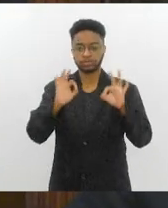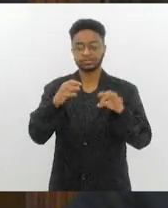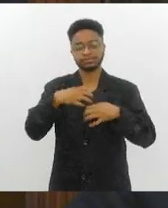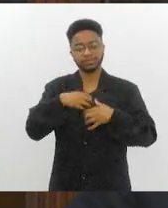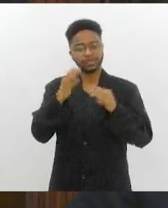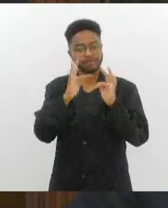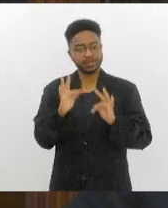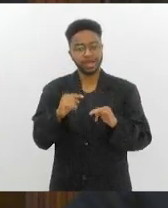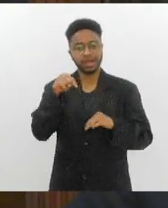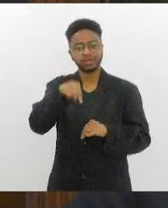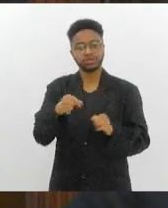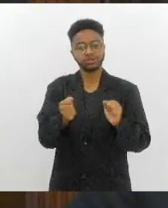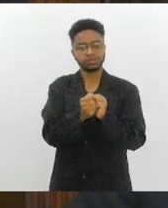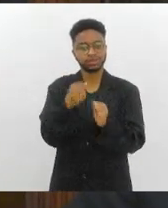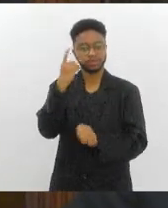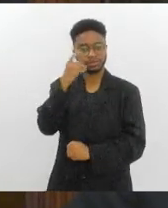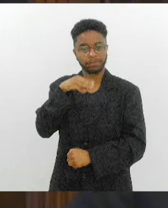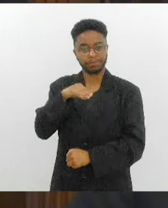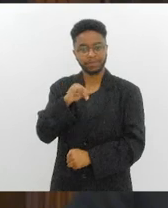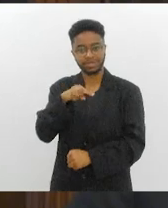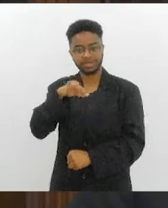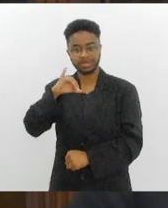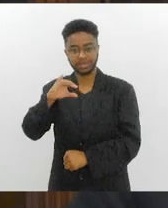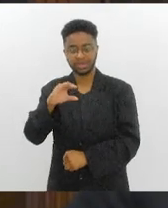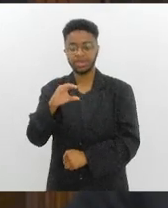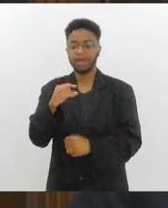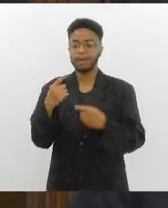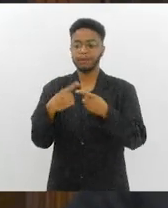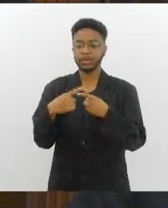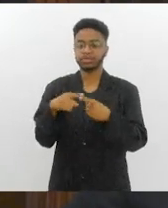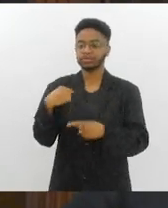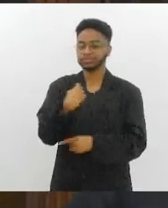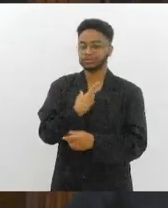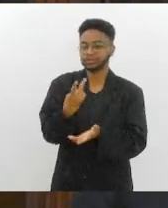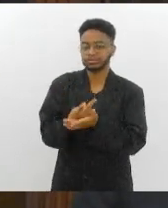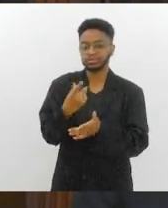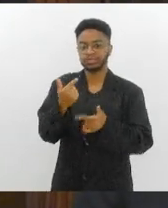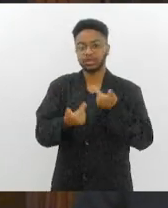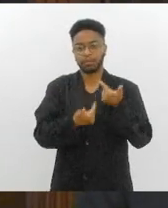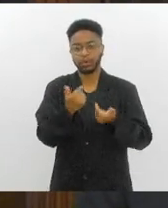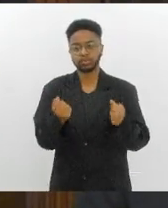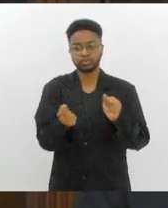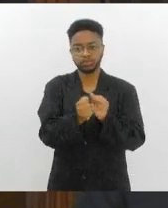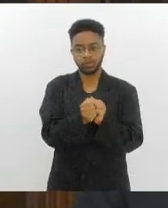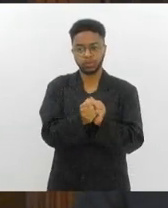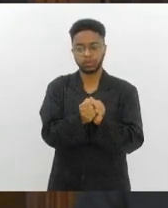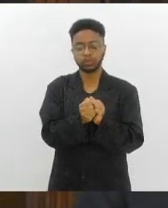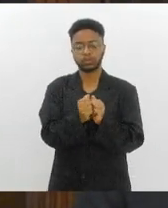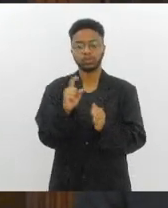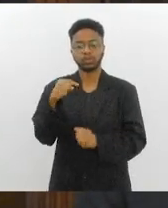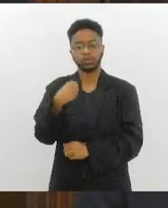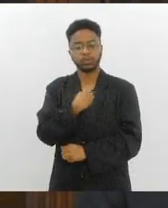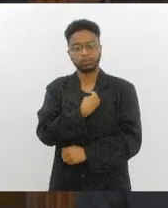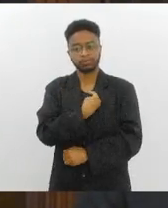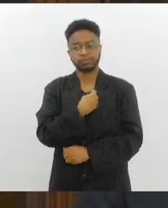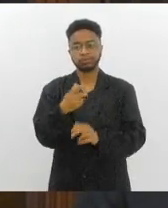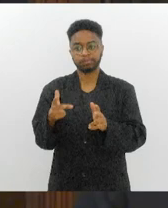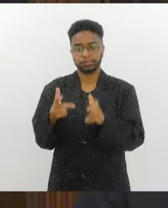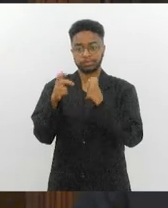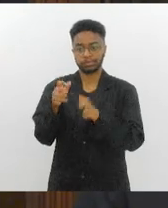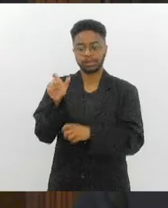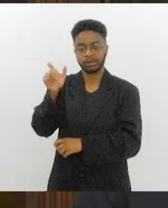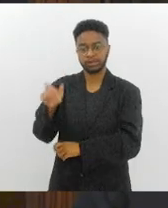deputado Carlos Mink, que a gente troca muito figurinha, faz muita coisa juntos. Nós reconhecemos no mandato do